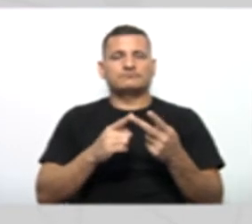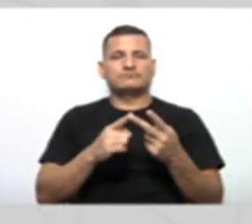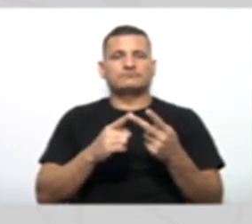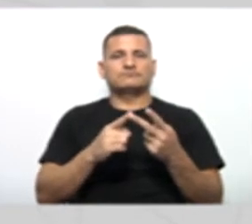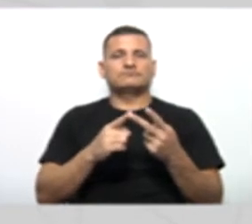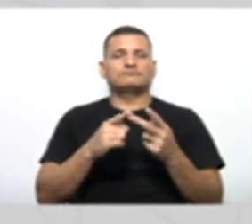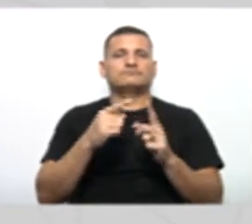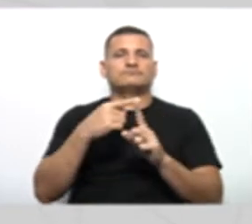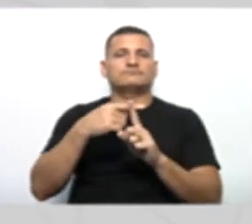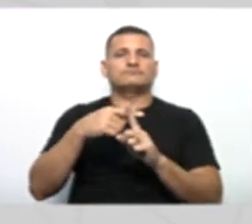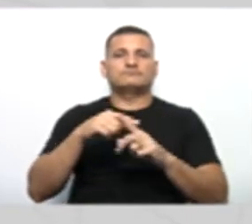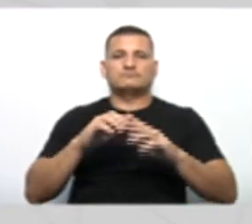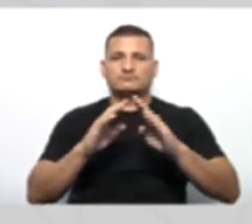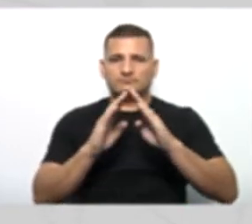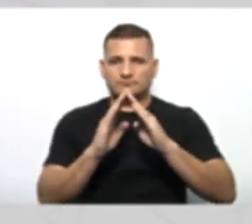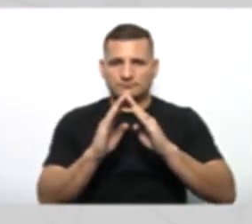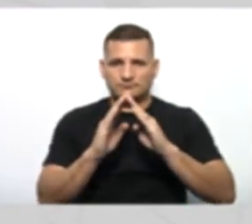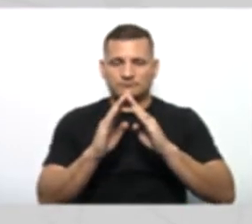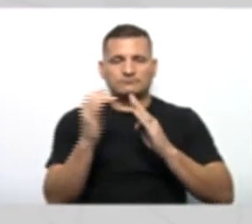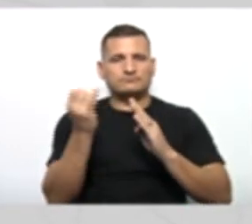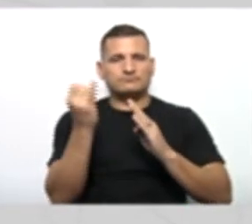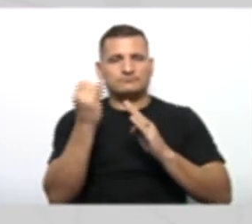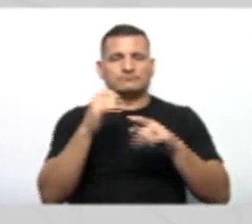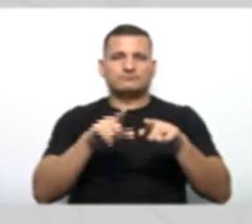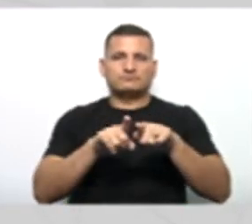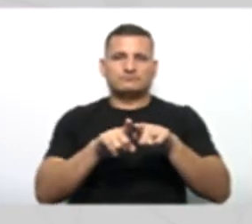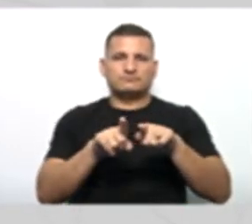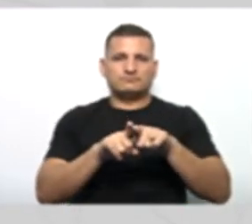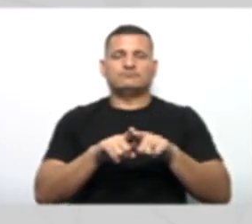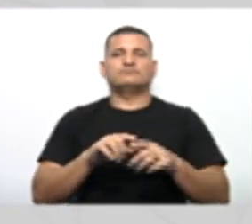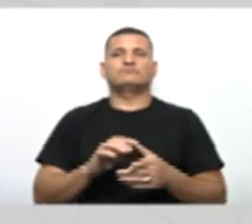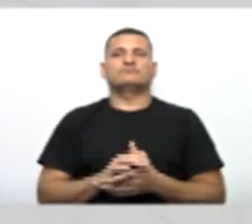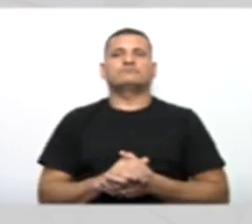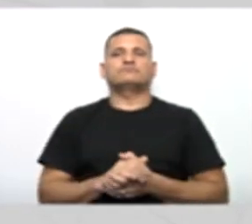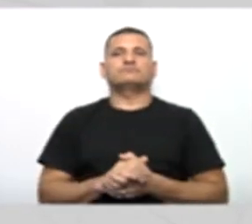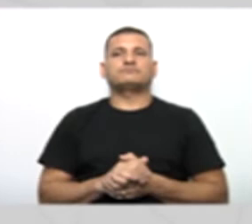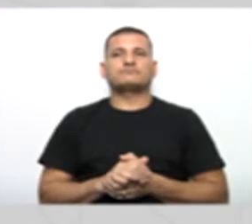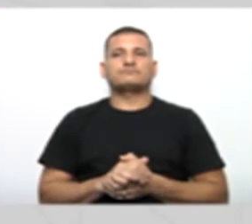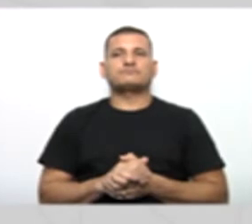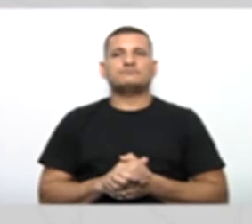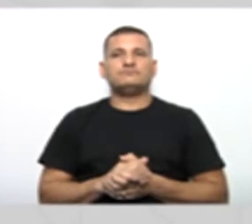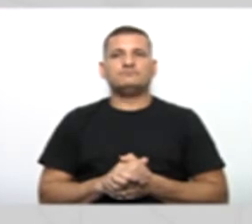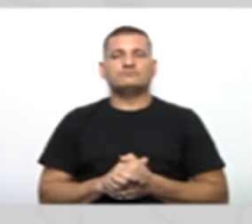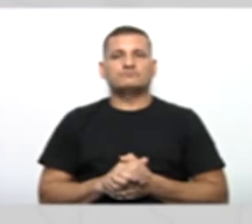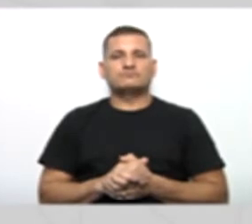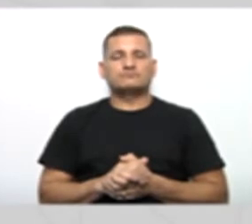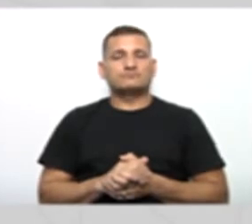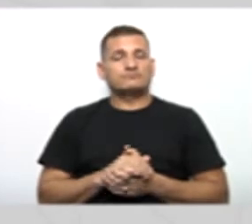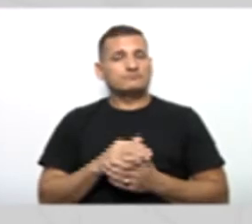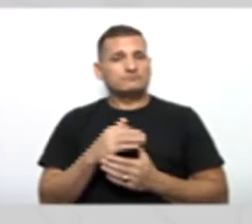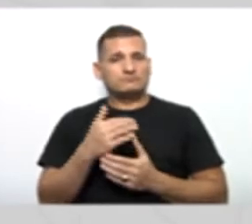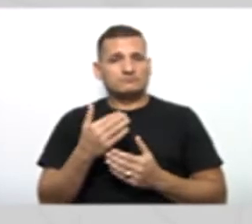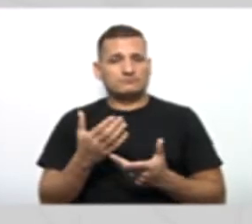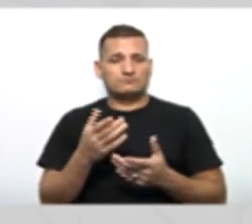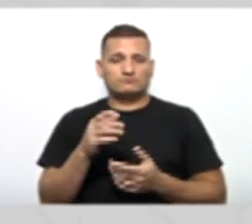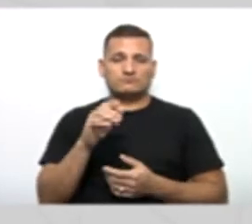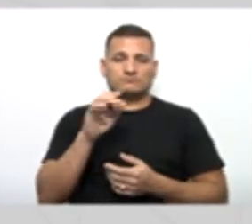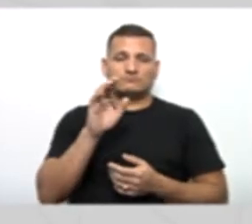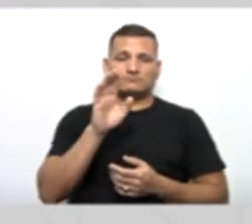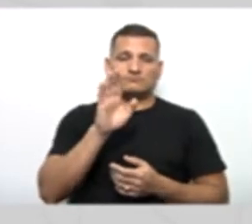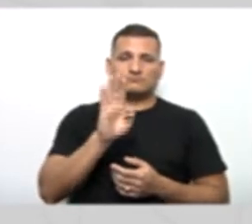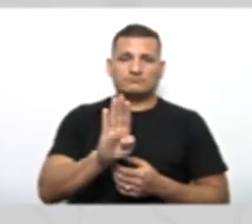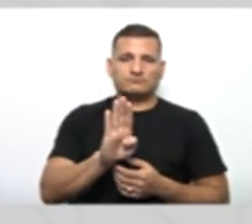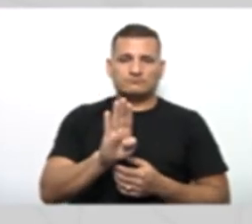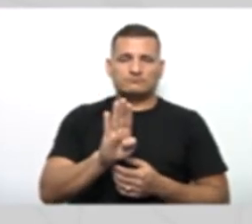extremamente importante também na construção das condutas éticas e dos princípios éticos então não pode ser esta porque eles